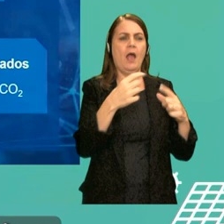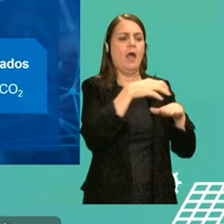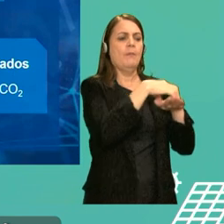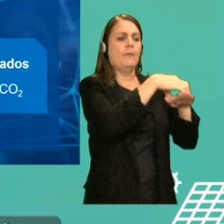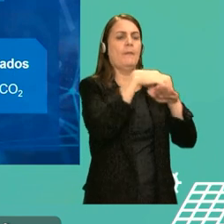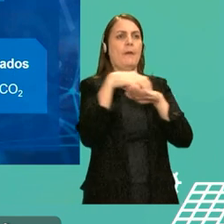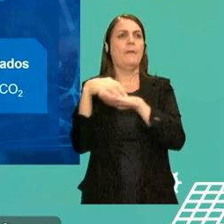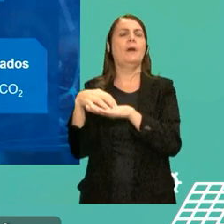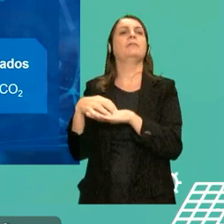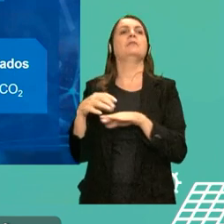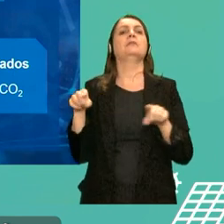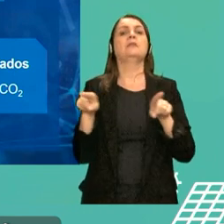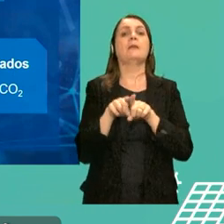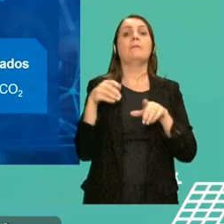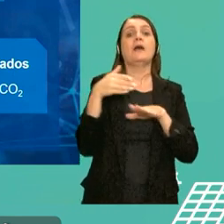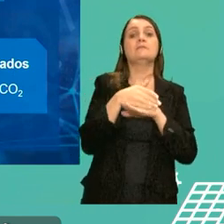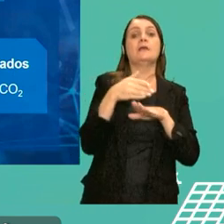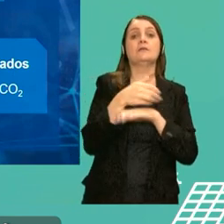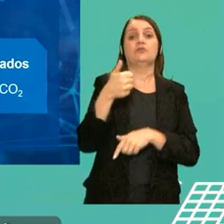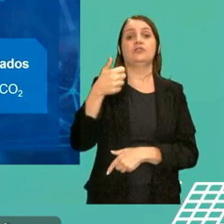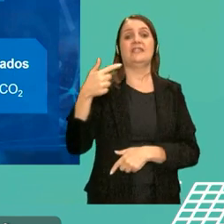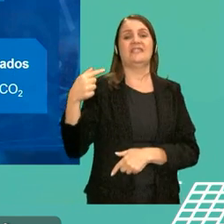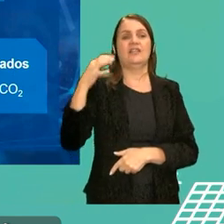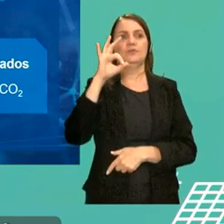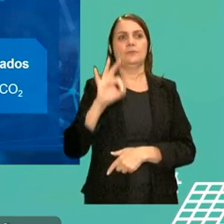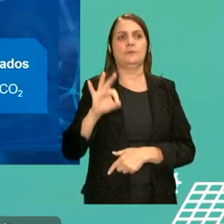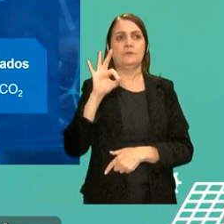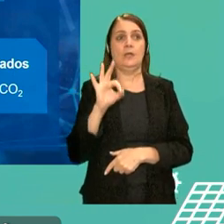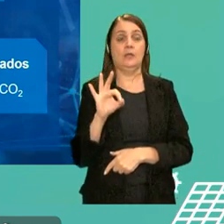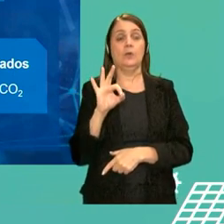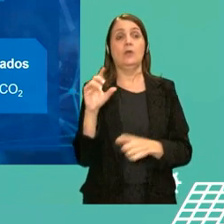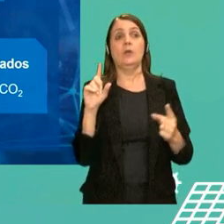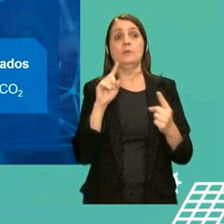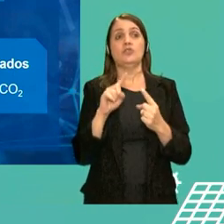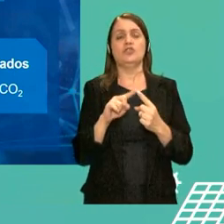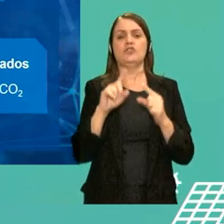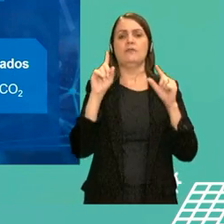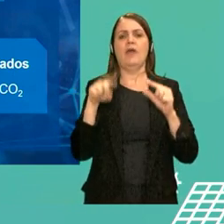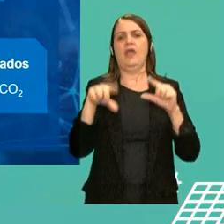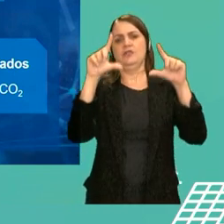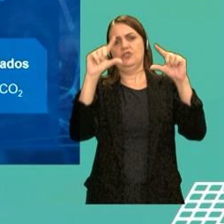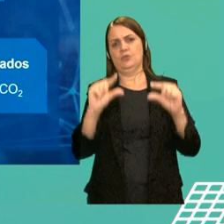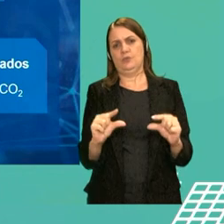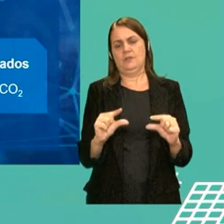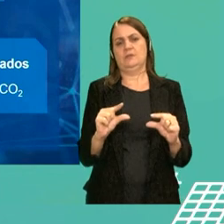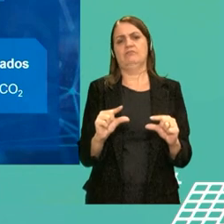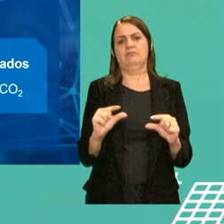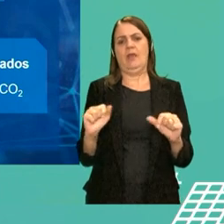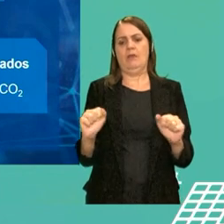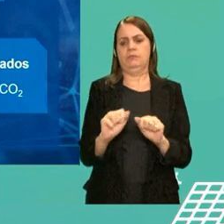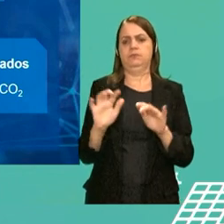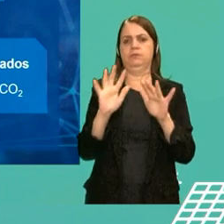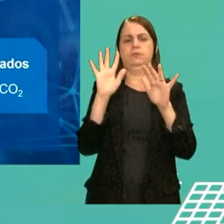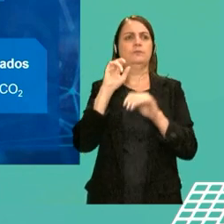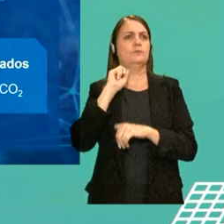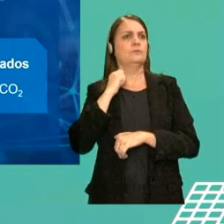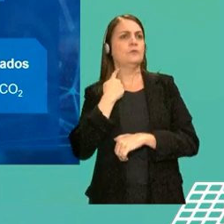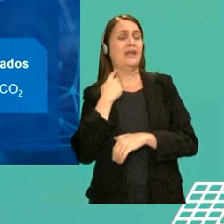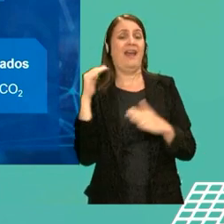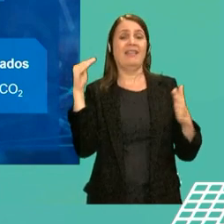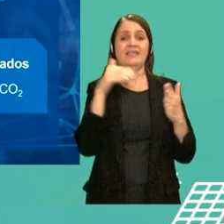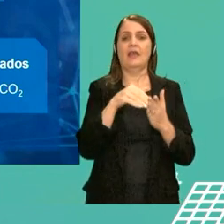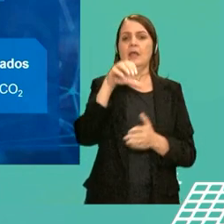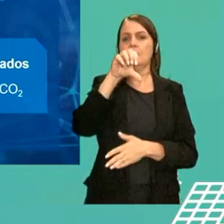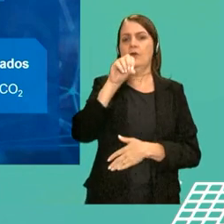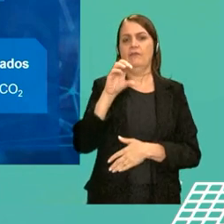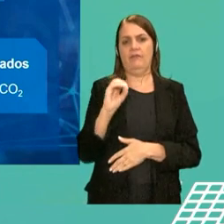17%. Na agenda 2050, um potencial de reduzir as emissões até 90%. Daí, a aposta de muitos